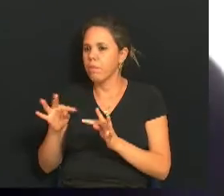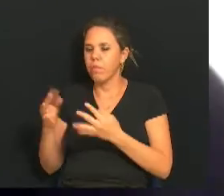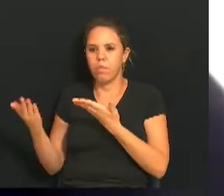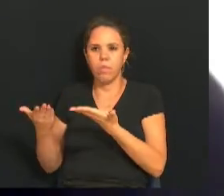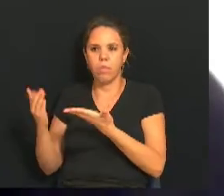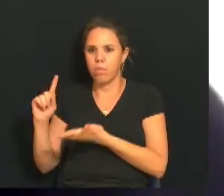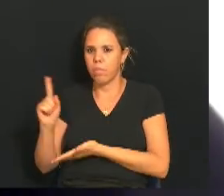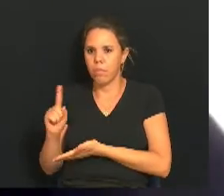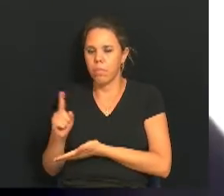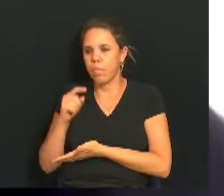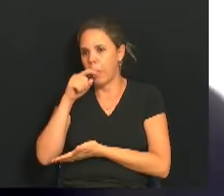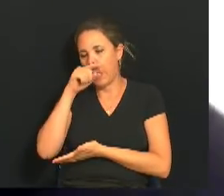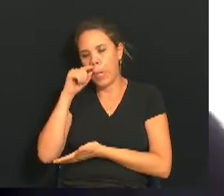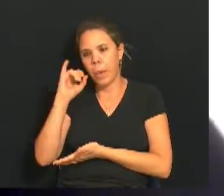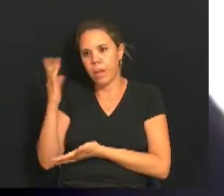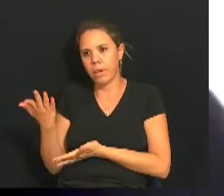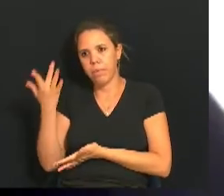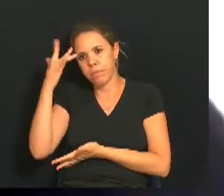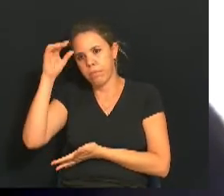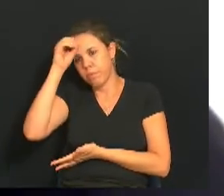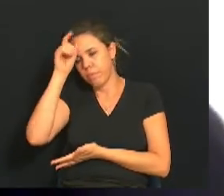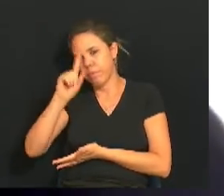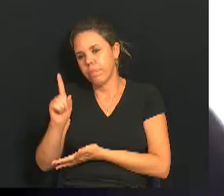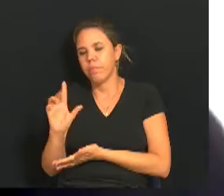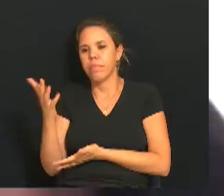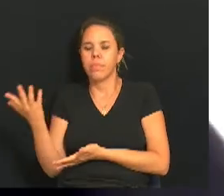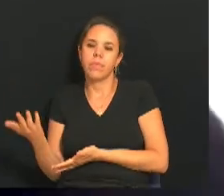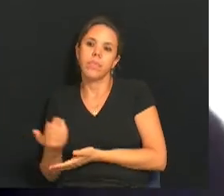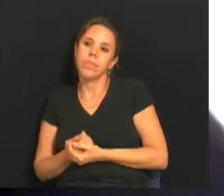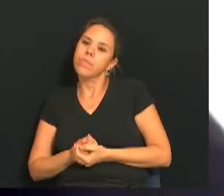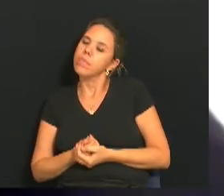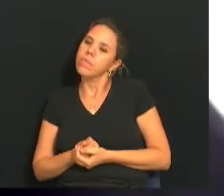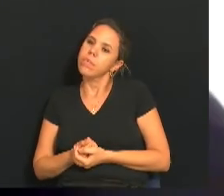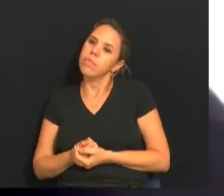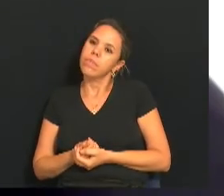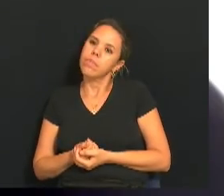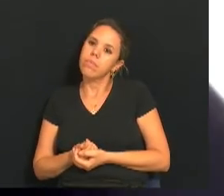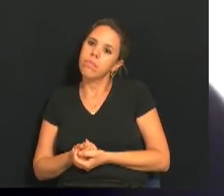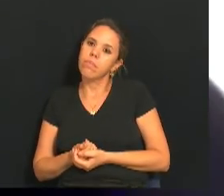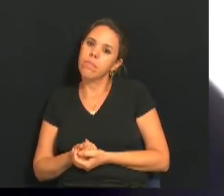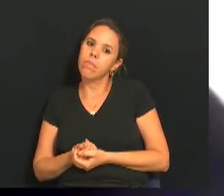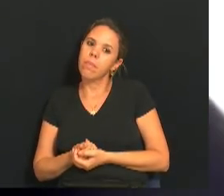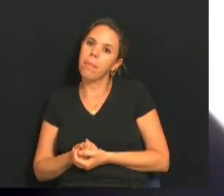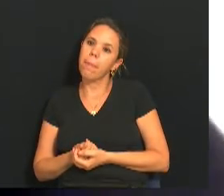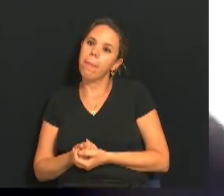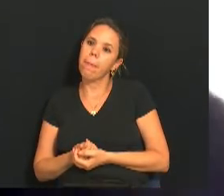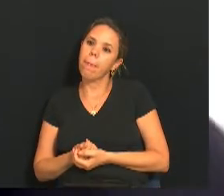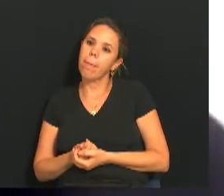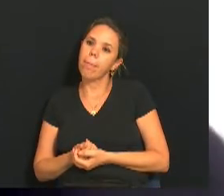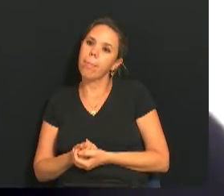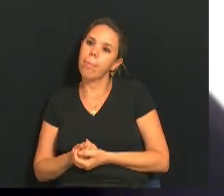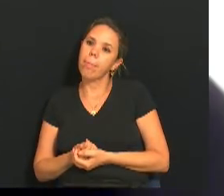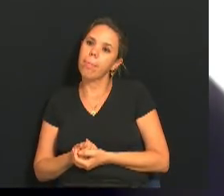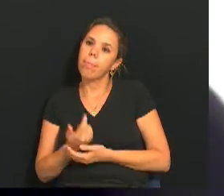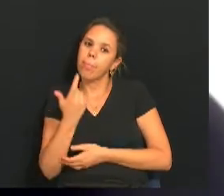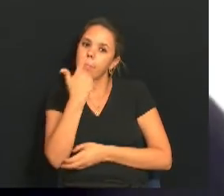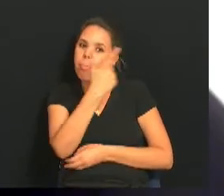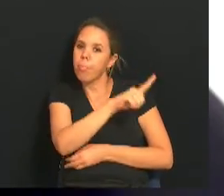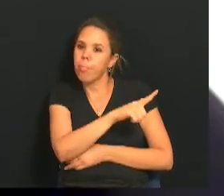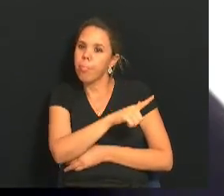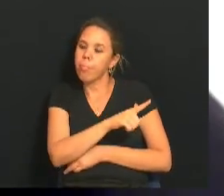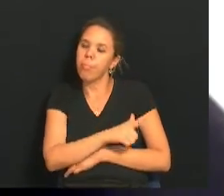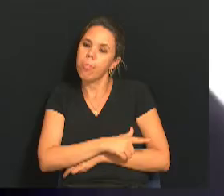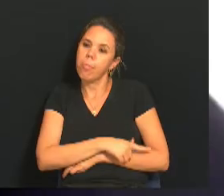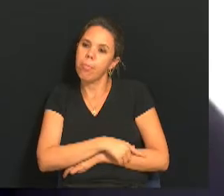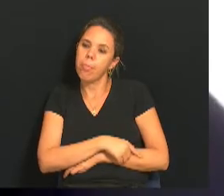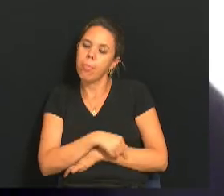Pelo menos se deu, eu não fiquei sabendo. A gente, né, se deu, eu não fiquei sabendo. Enfim, e outras que